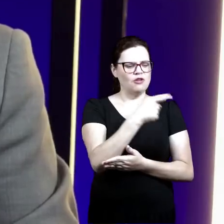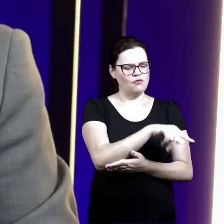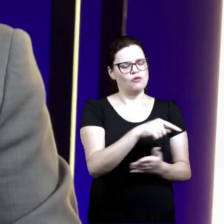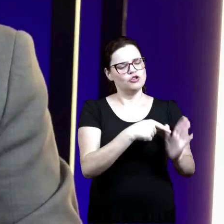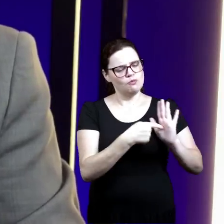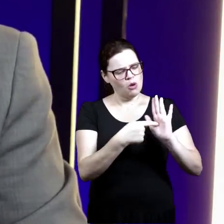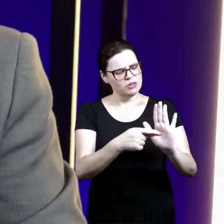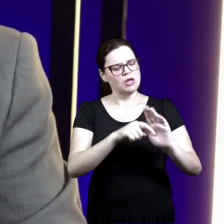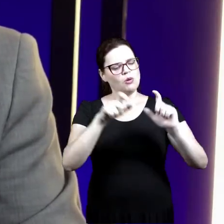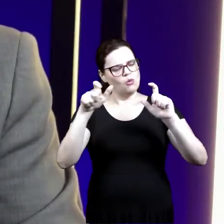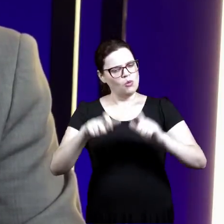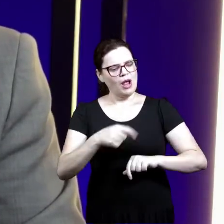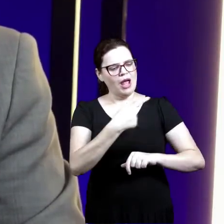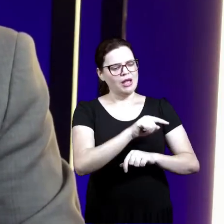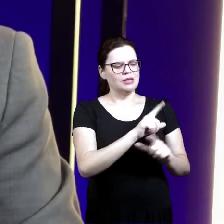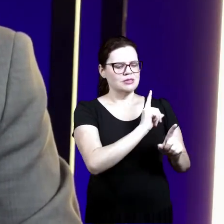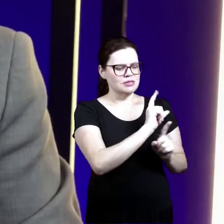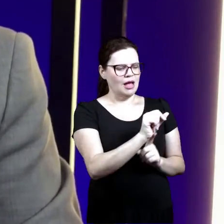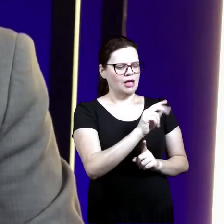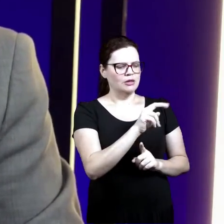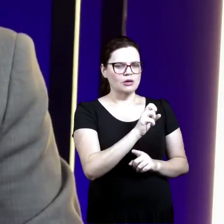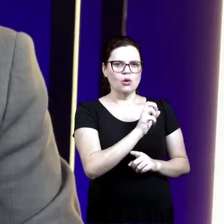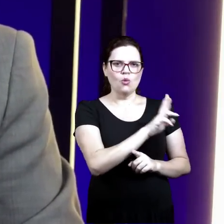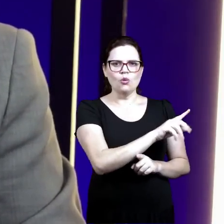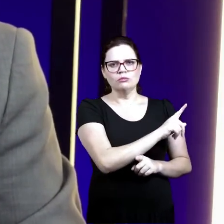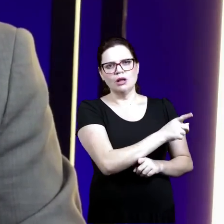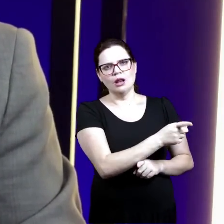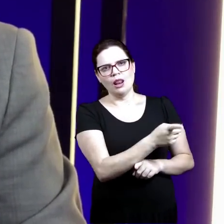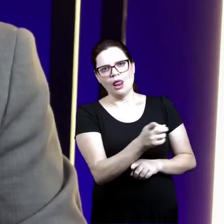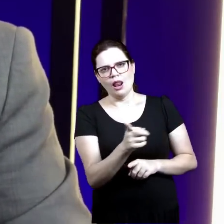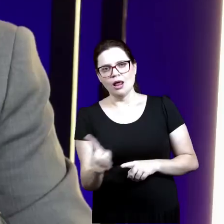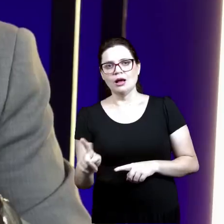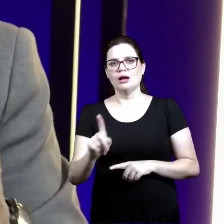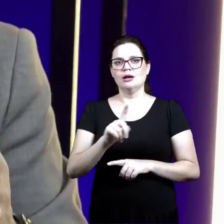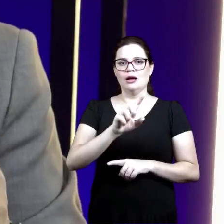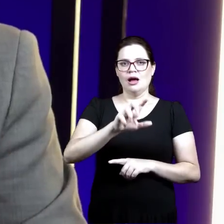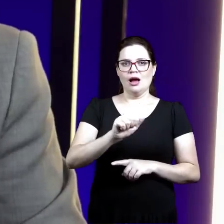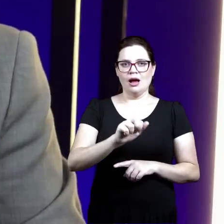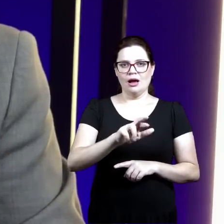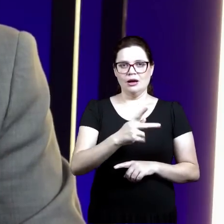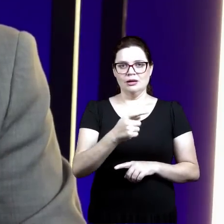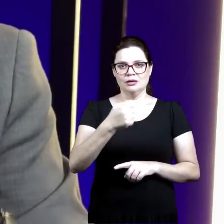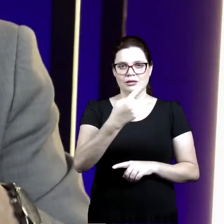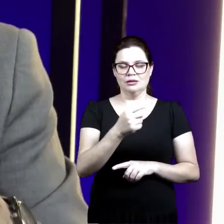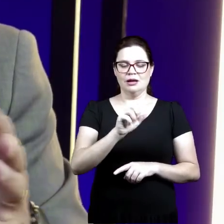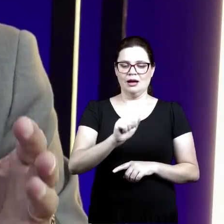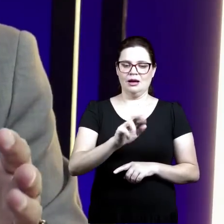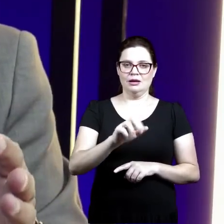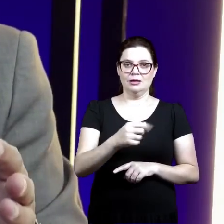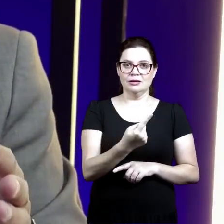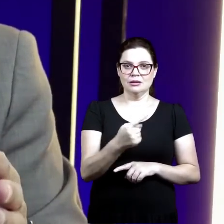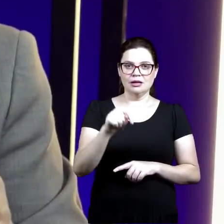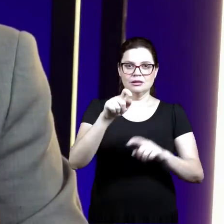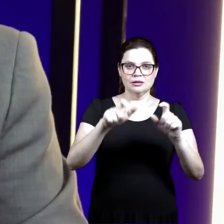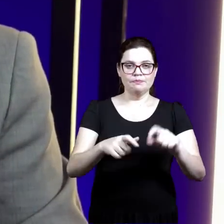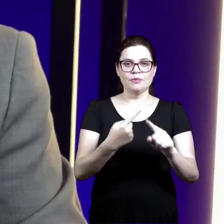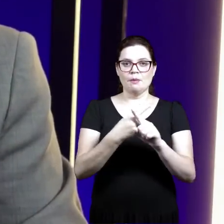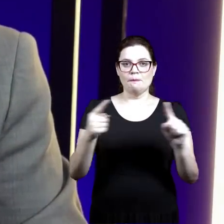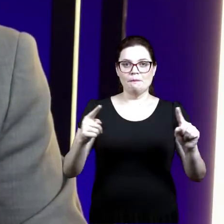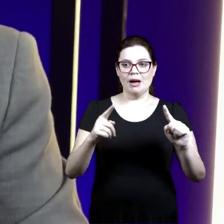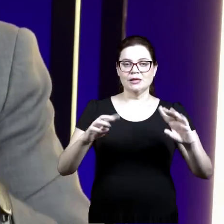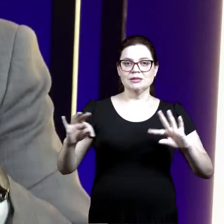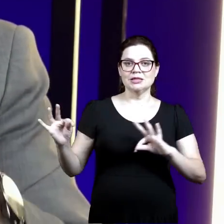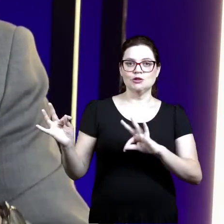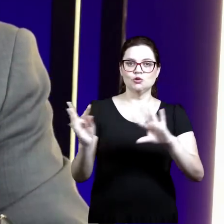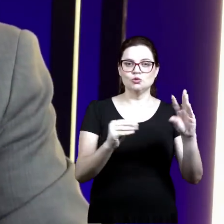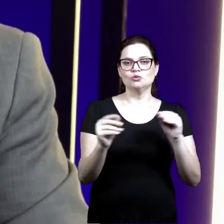terra. Aí nós vemos ali que ele sai de Ur, vai para Harã com a família. Em meio a tudo isso, havia toda uma